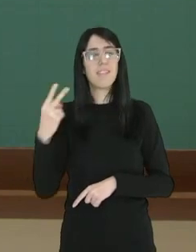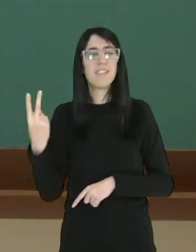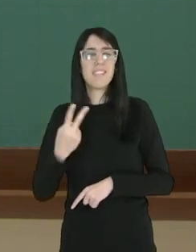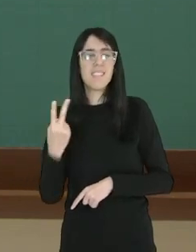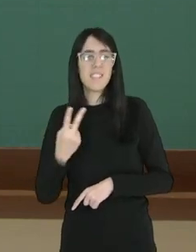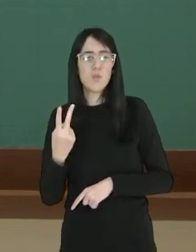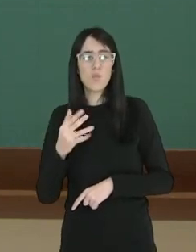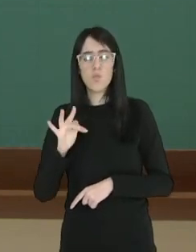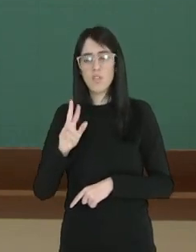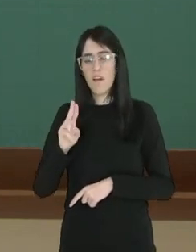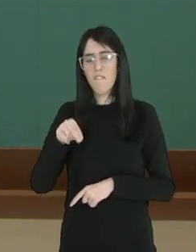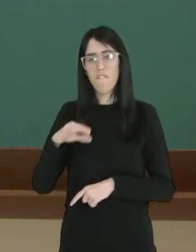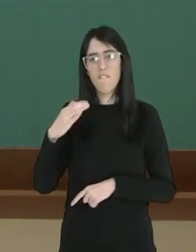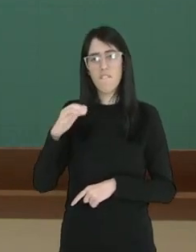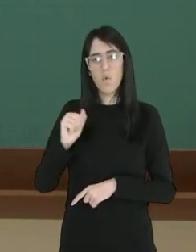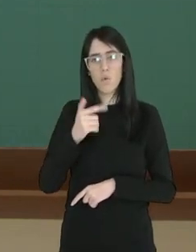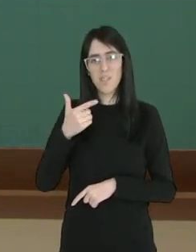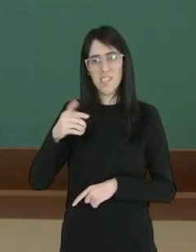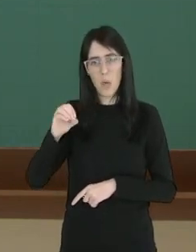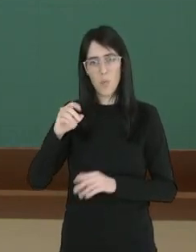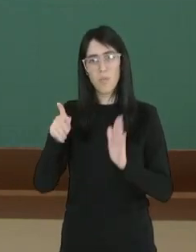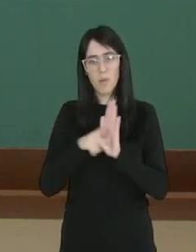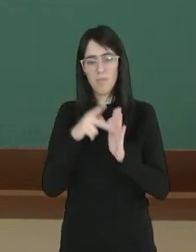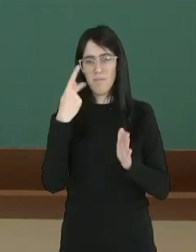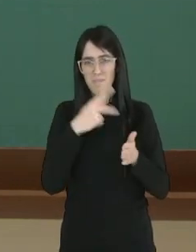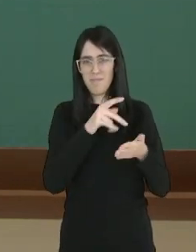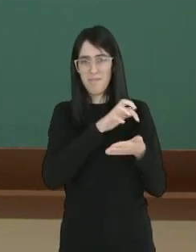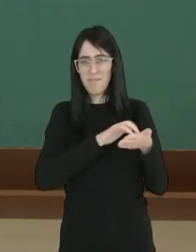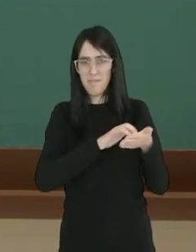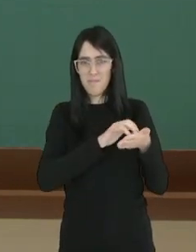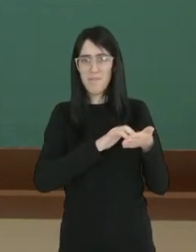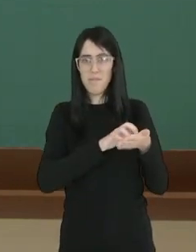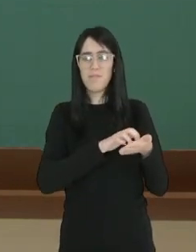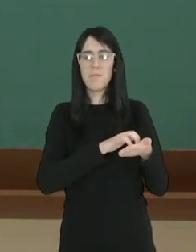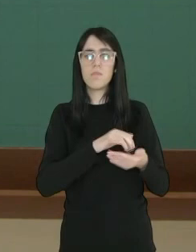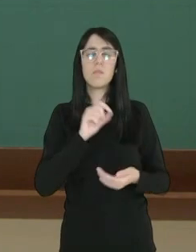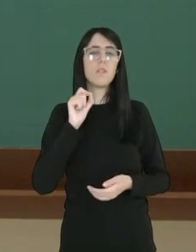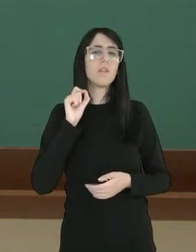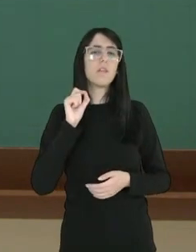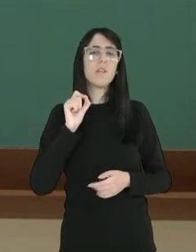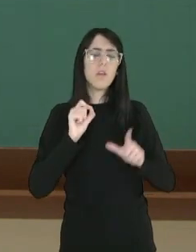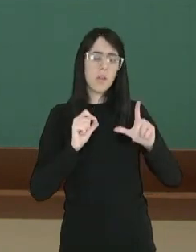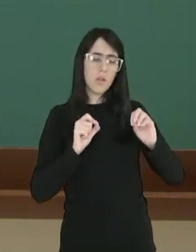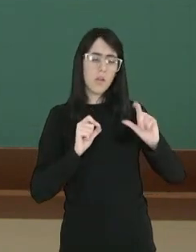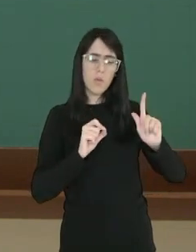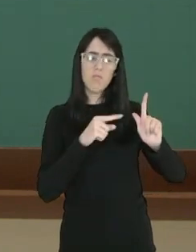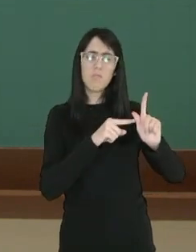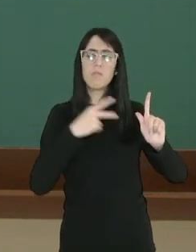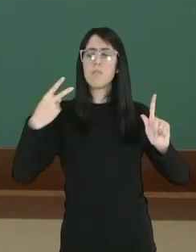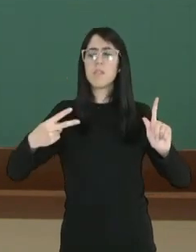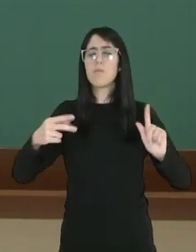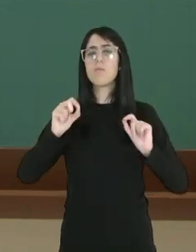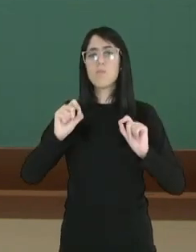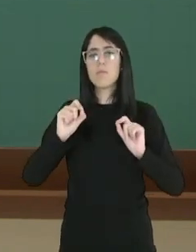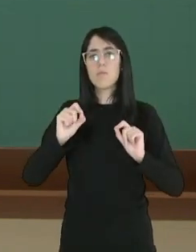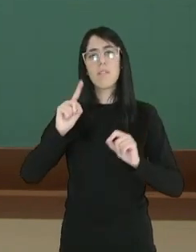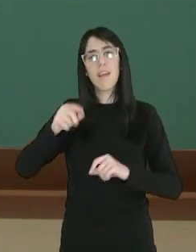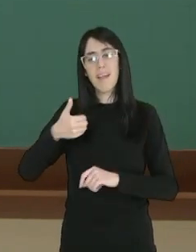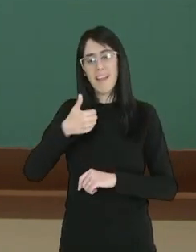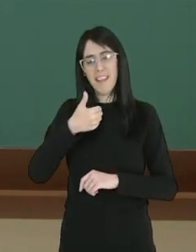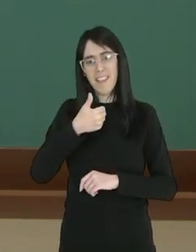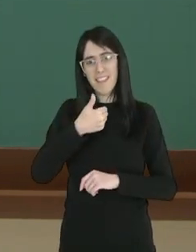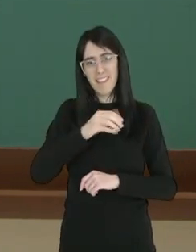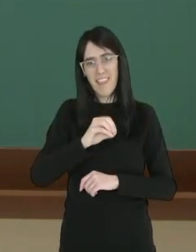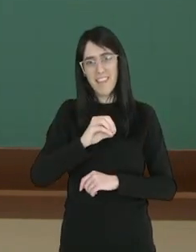da calculadora. Do logaritmo, quem seria a segunda função? 10 elevado na x,